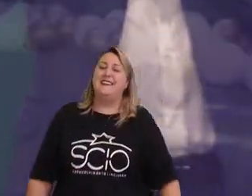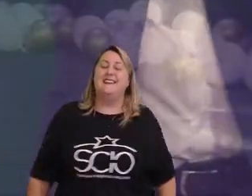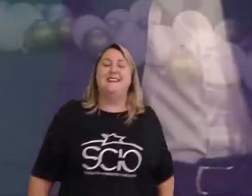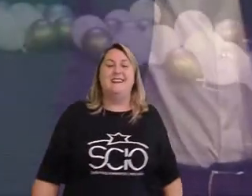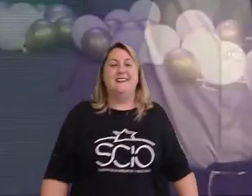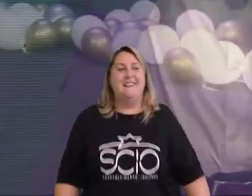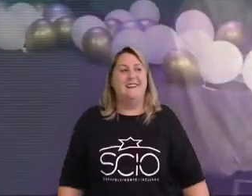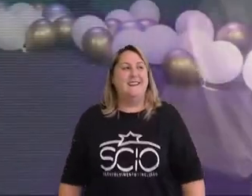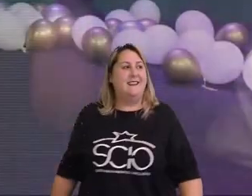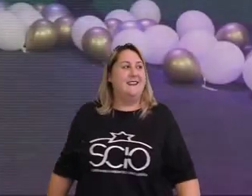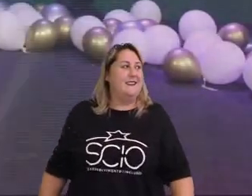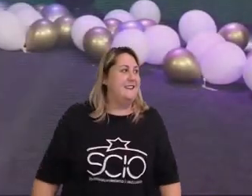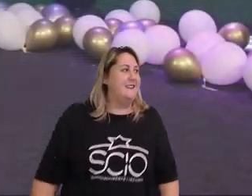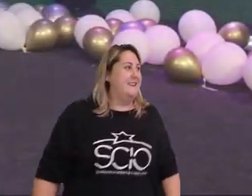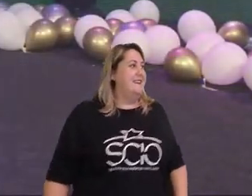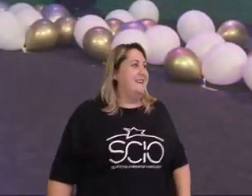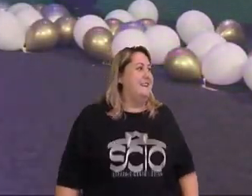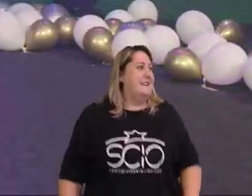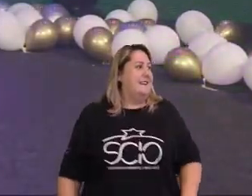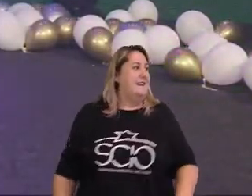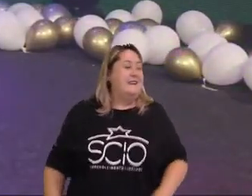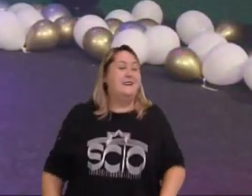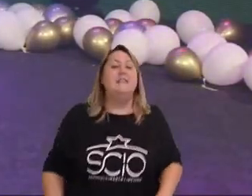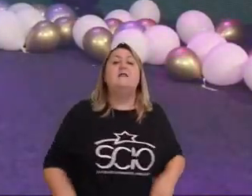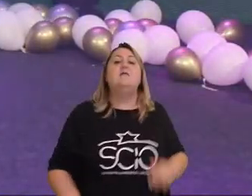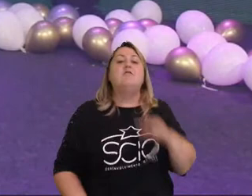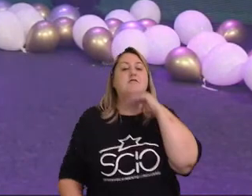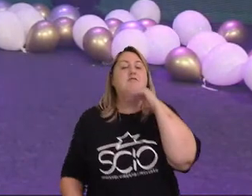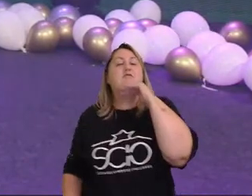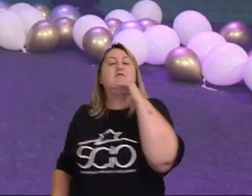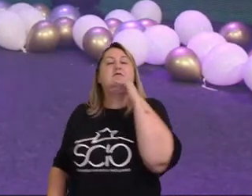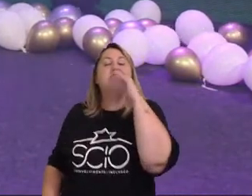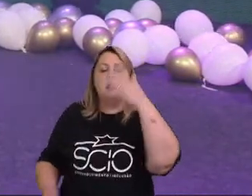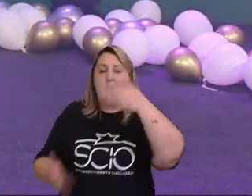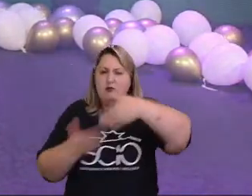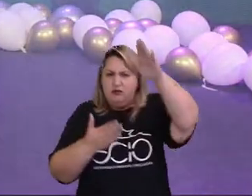Acredite, a nossa hora se prossegue.